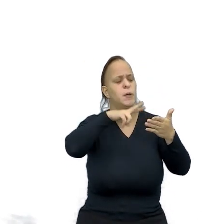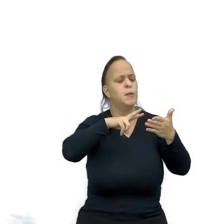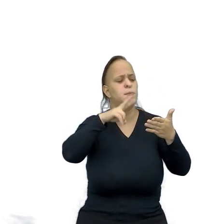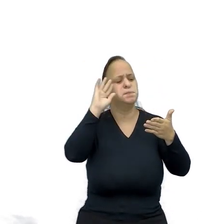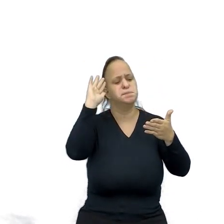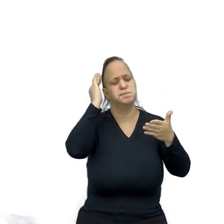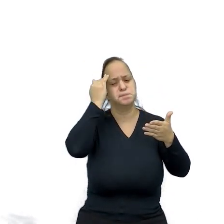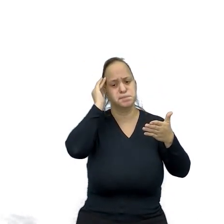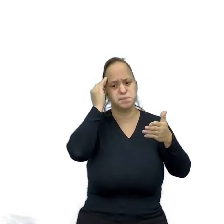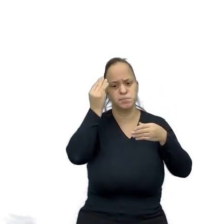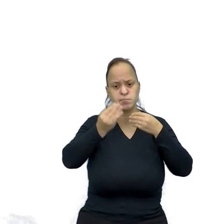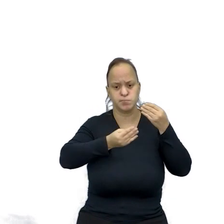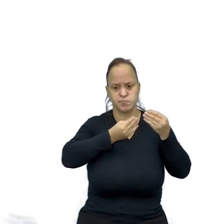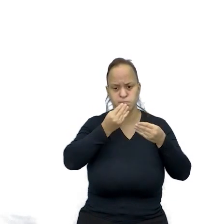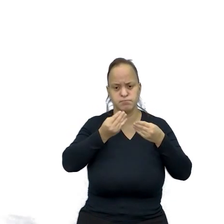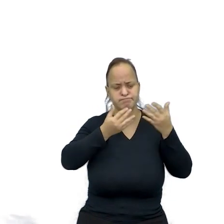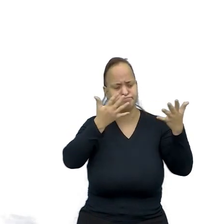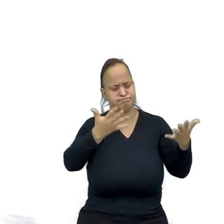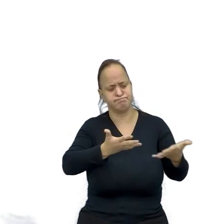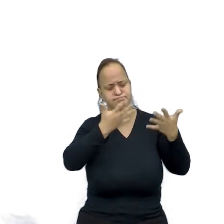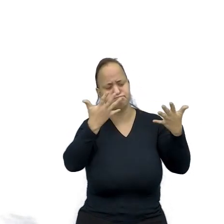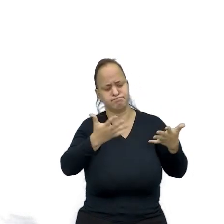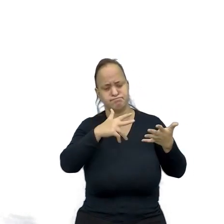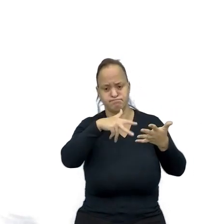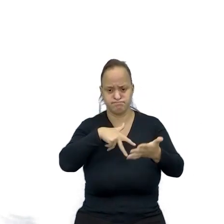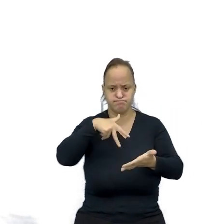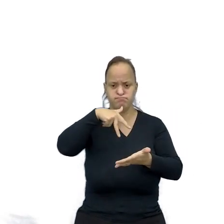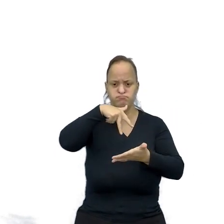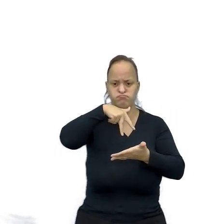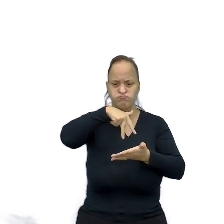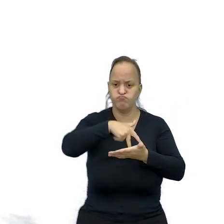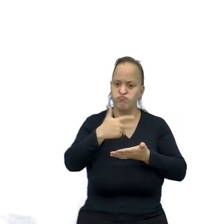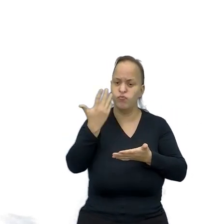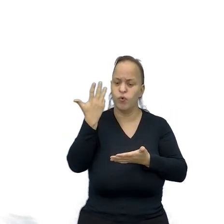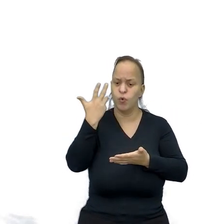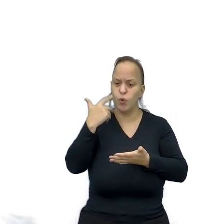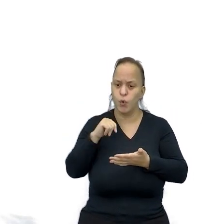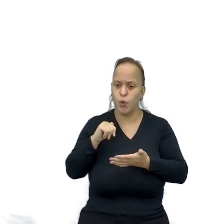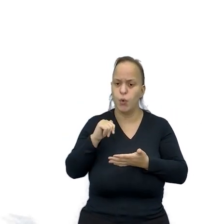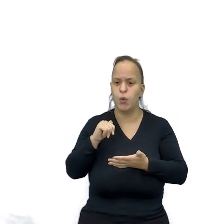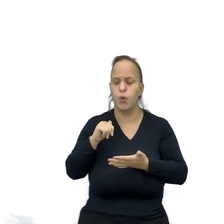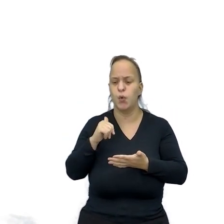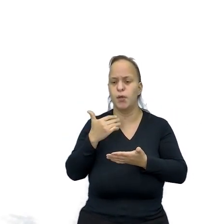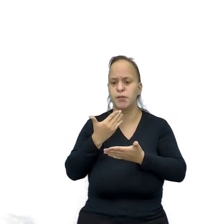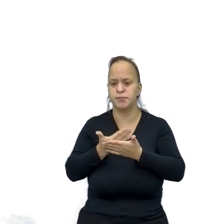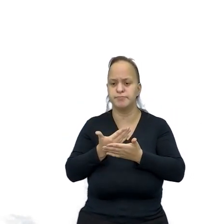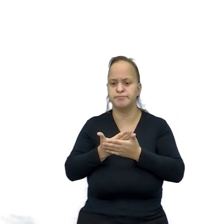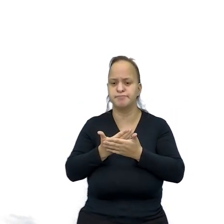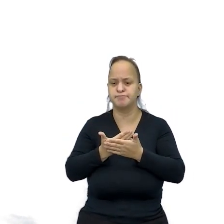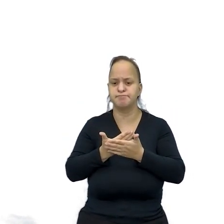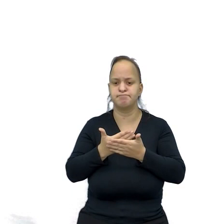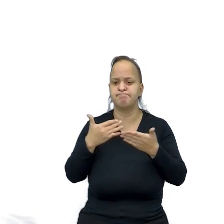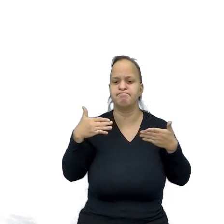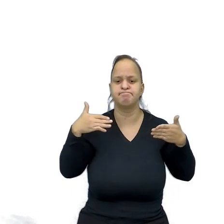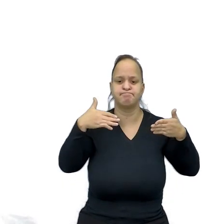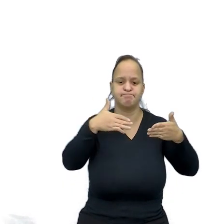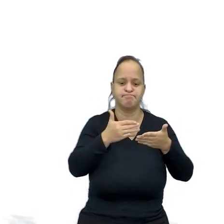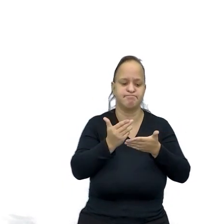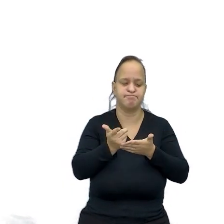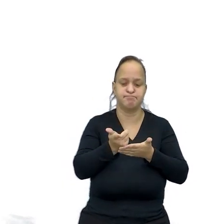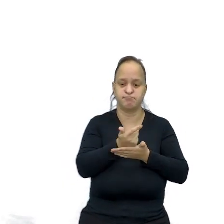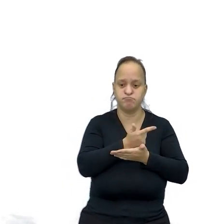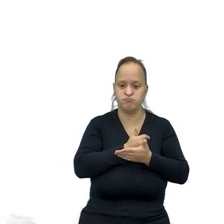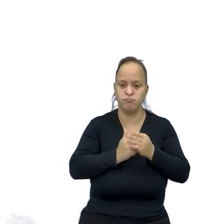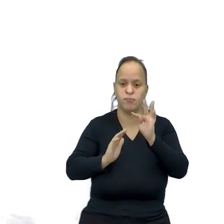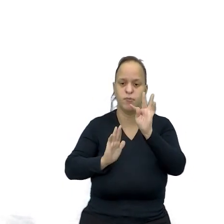para engajar e potencializar o protagonismo dos estudantes a partir dos gêneros textuais da sequência de atividade